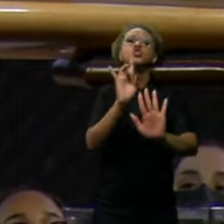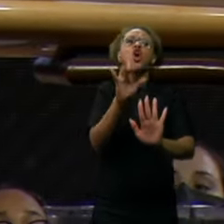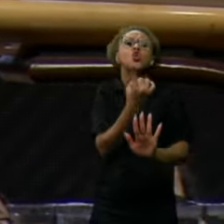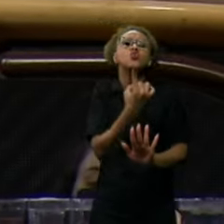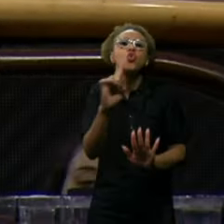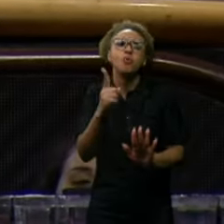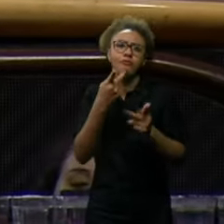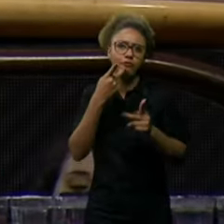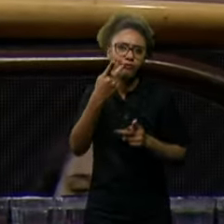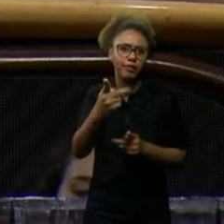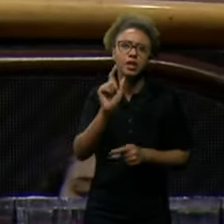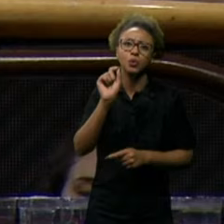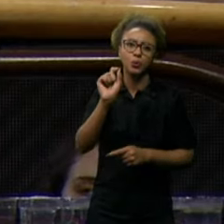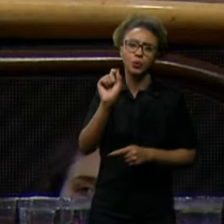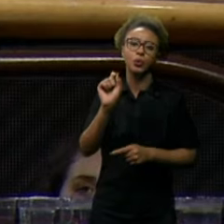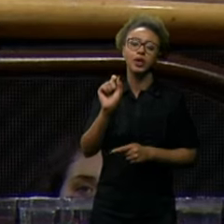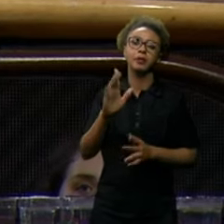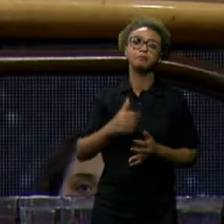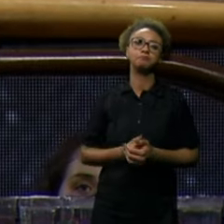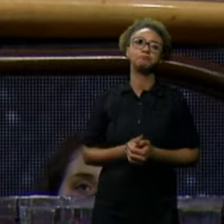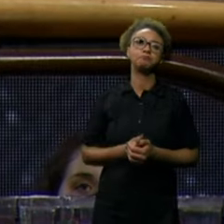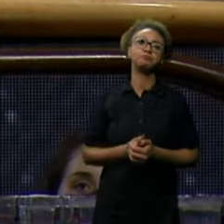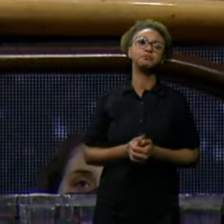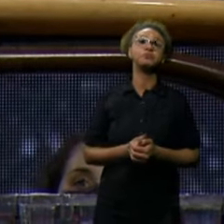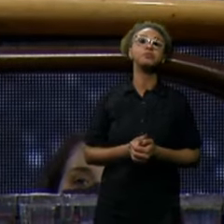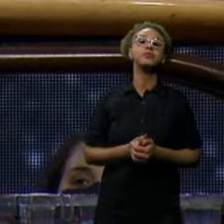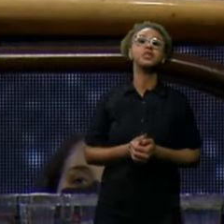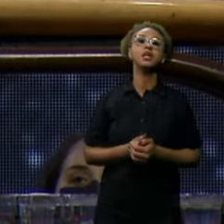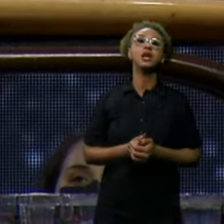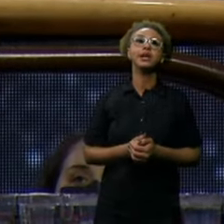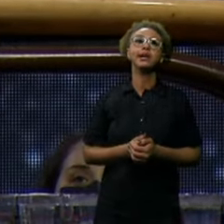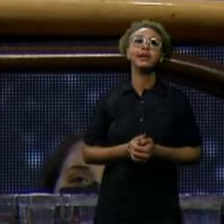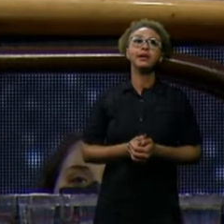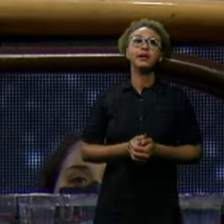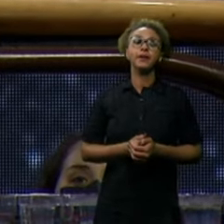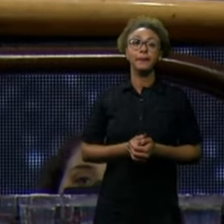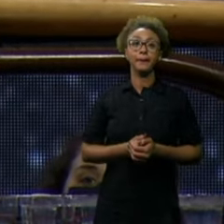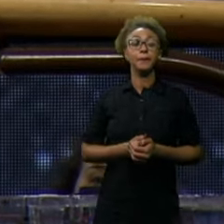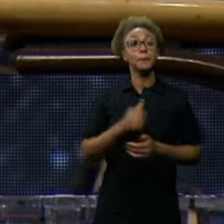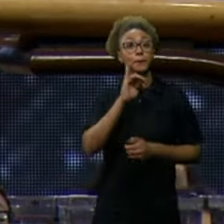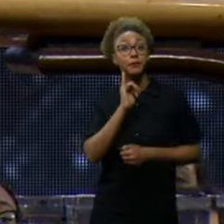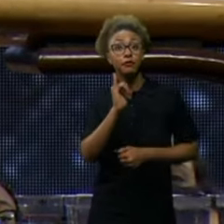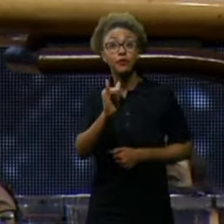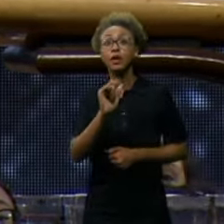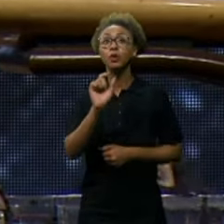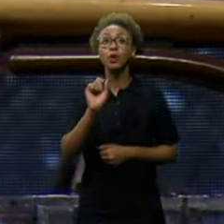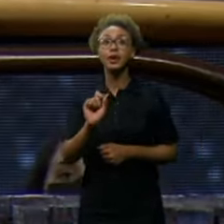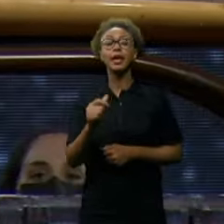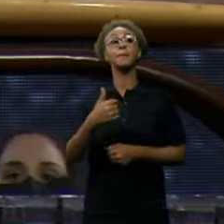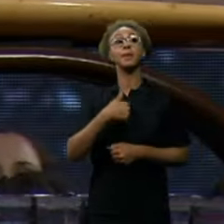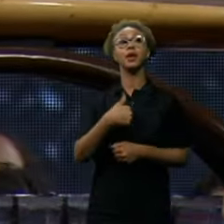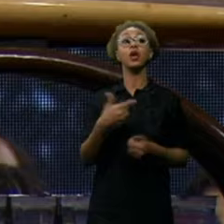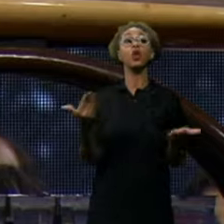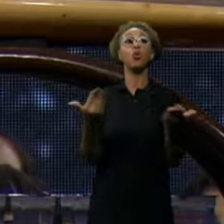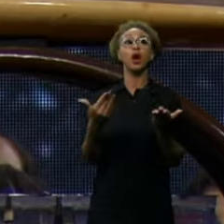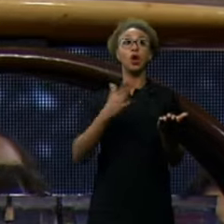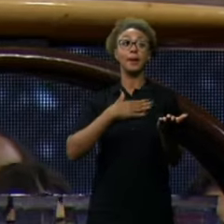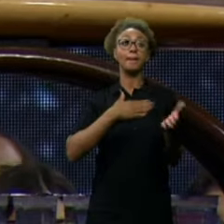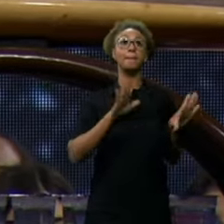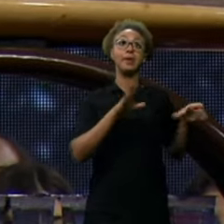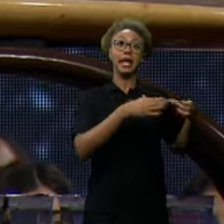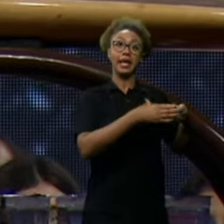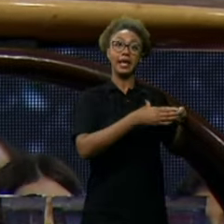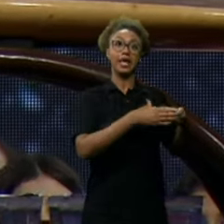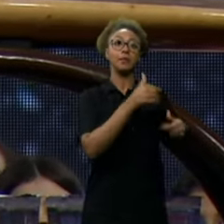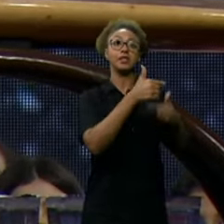só uma última coisa antes de começarmos a ministrar o texto sagrado Dizer para vocês que eu estou com uma parte da minha equipe